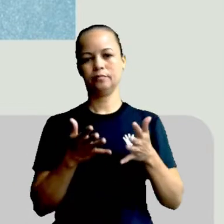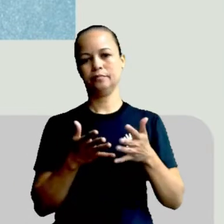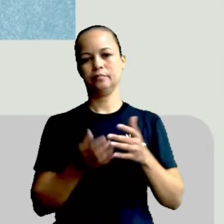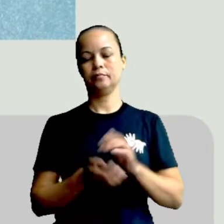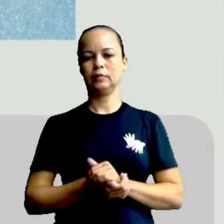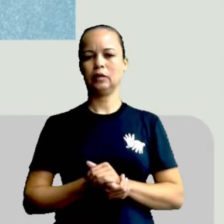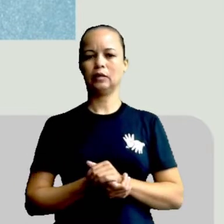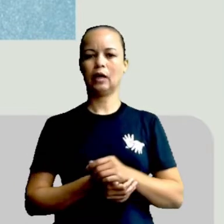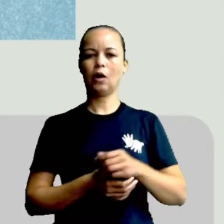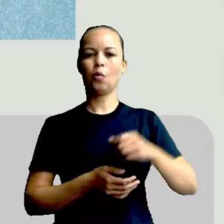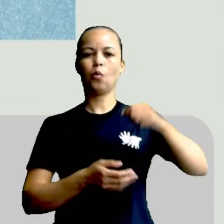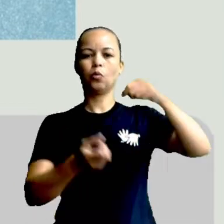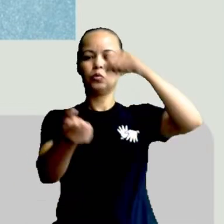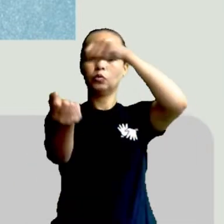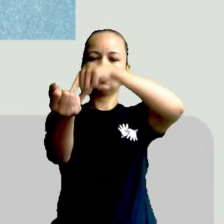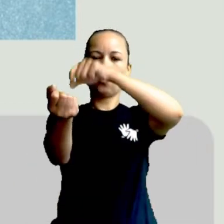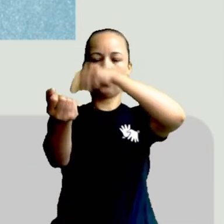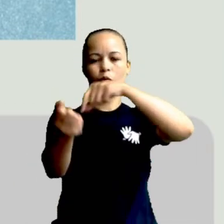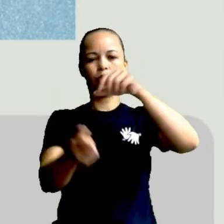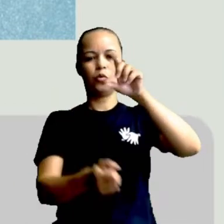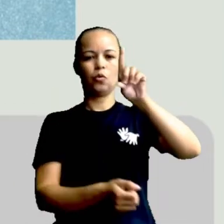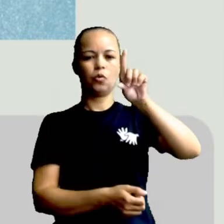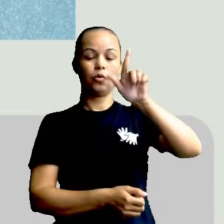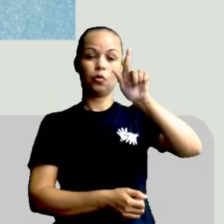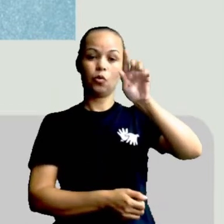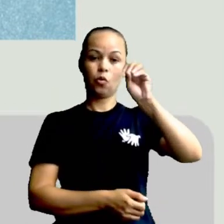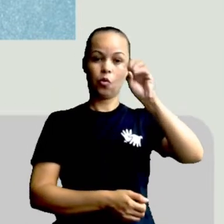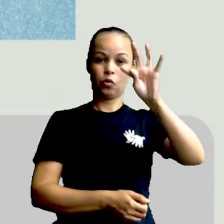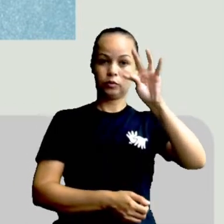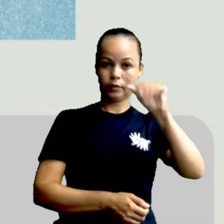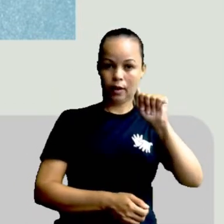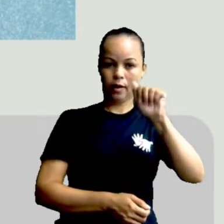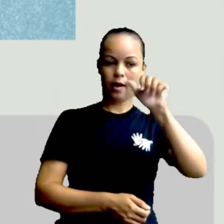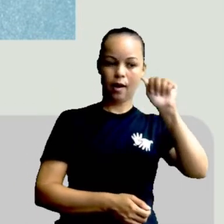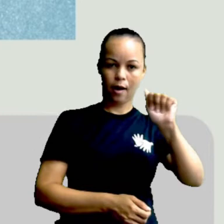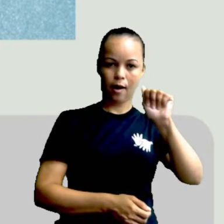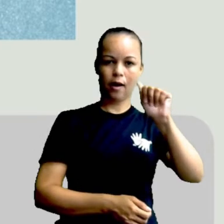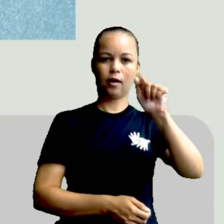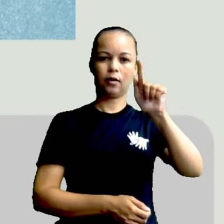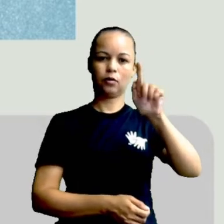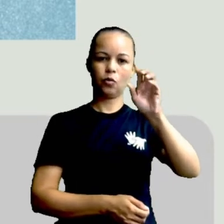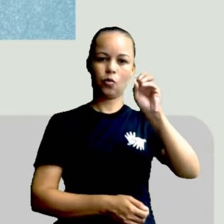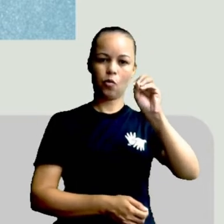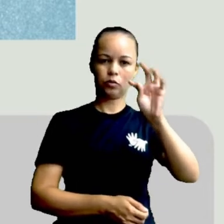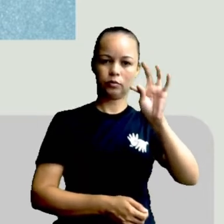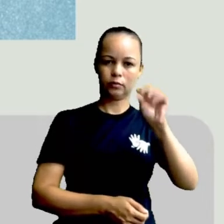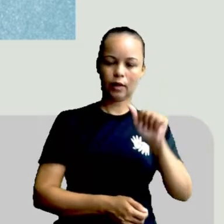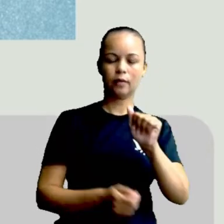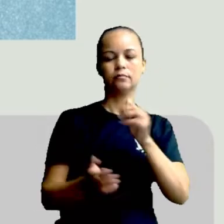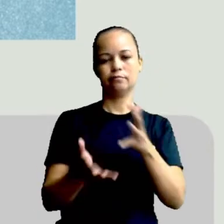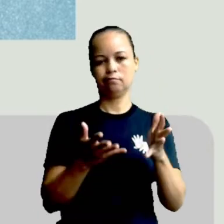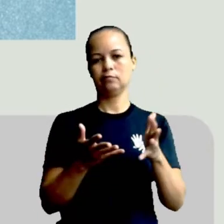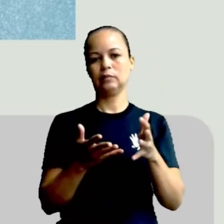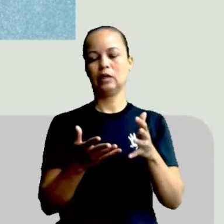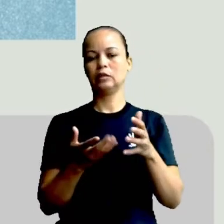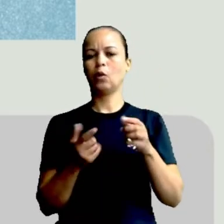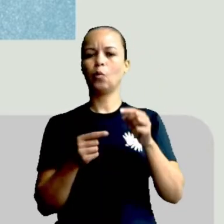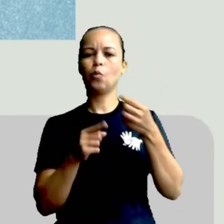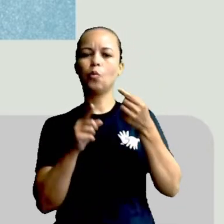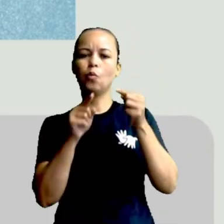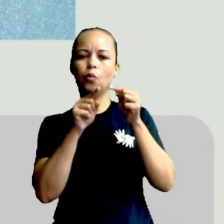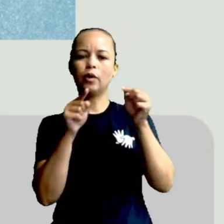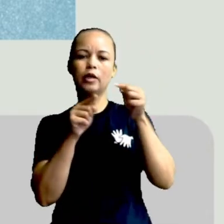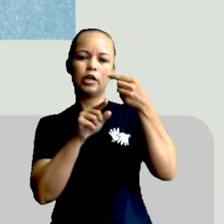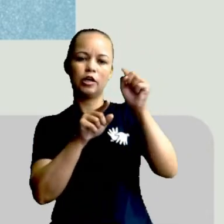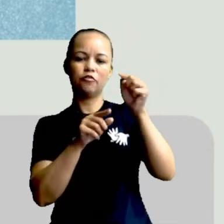soro outra gota lembrando né Depois do acordo nós não usamos mais aí o-se essas